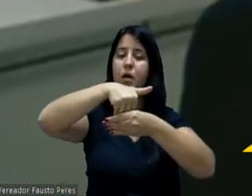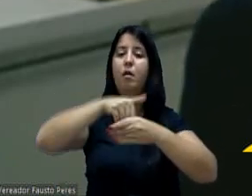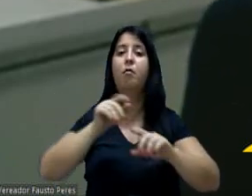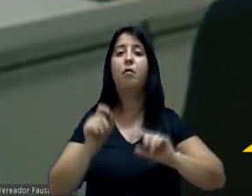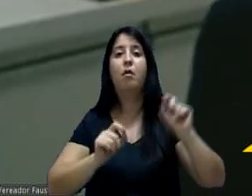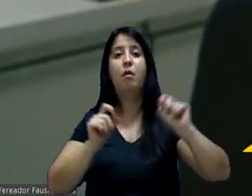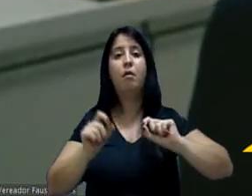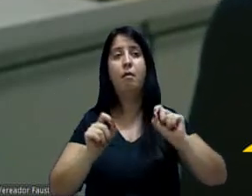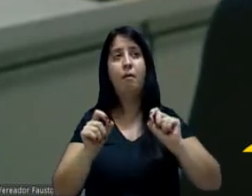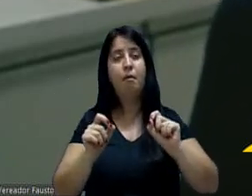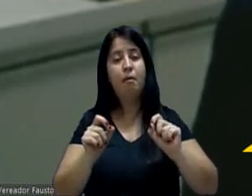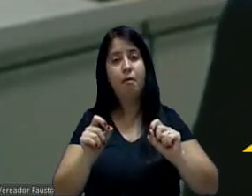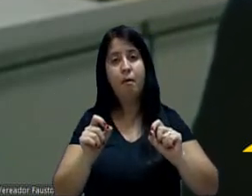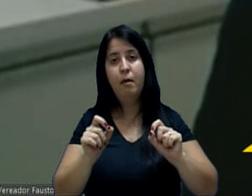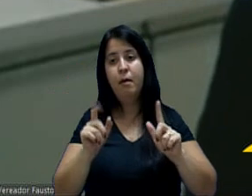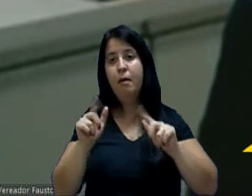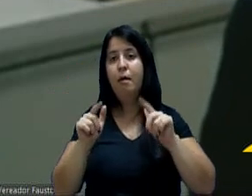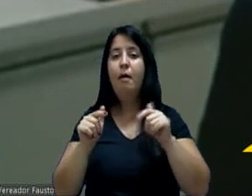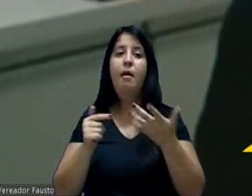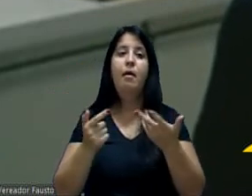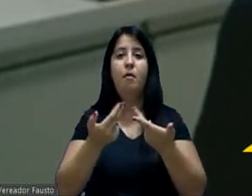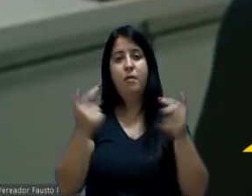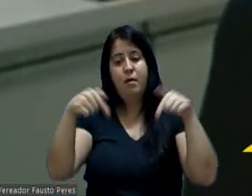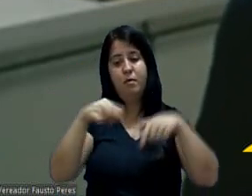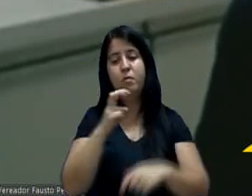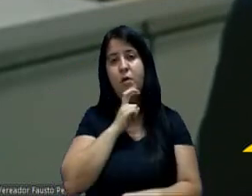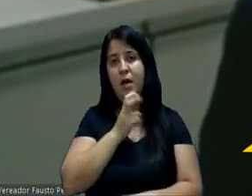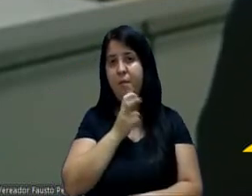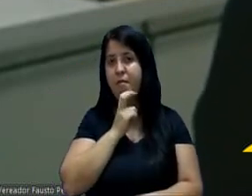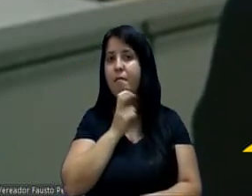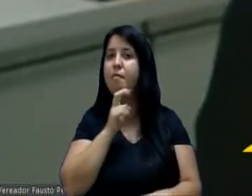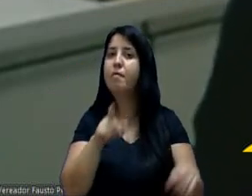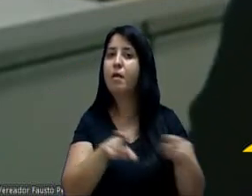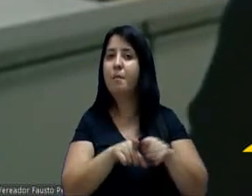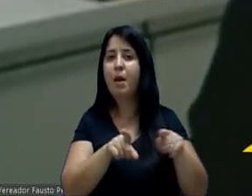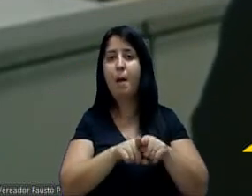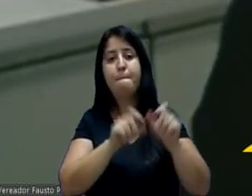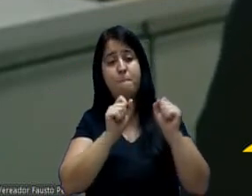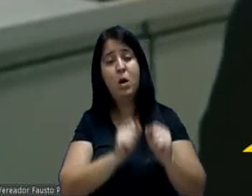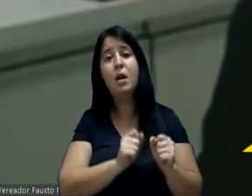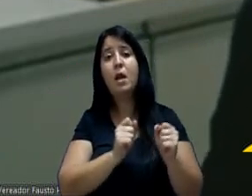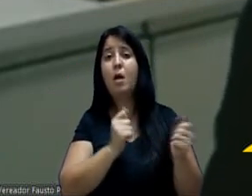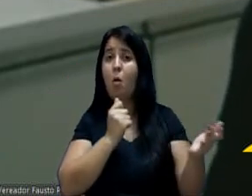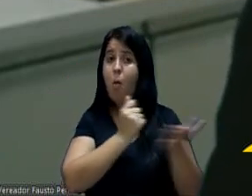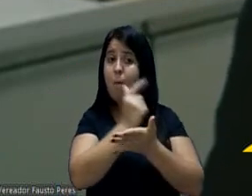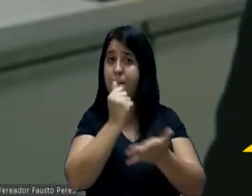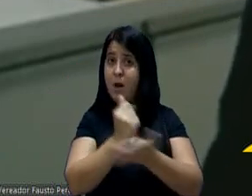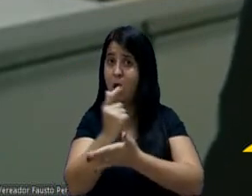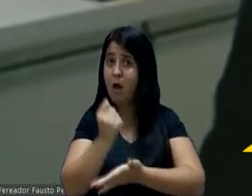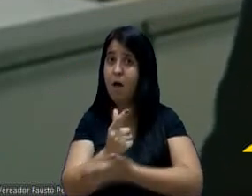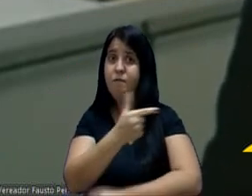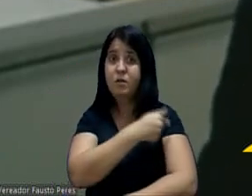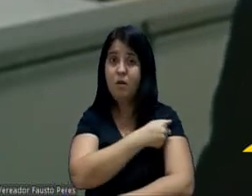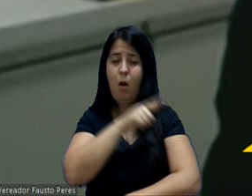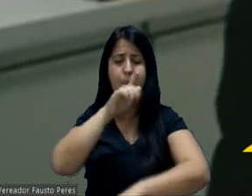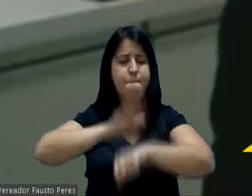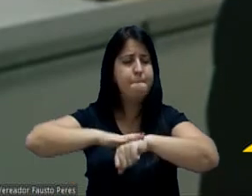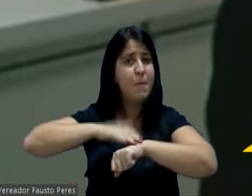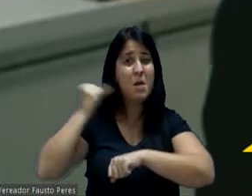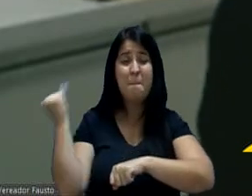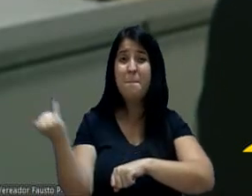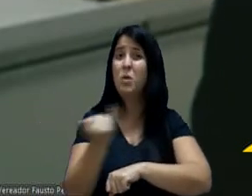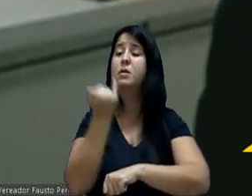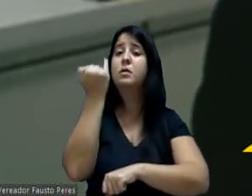é a questão aí de Sorocaba entrar no consórcio e poder adquirir as vacinas, que é o mais importante de